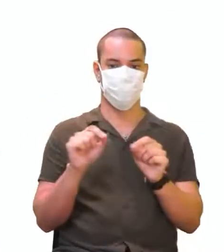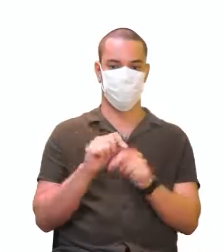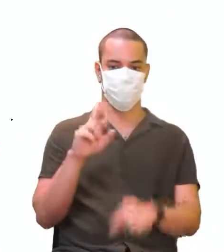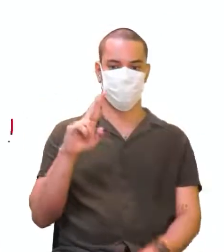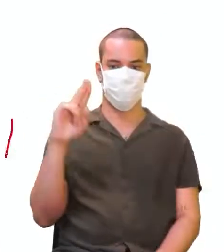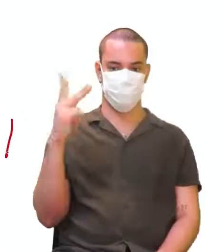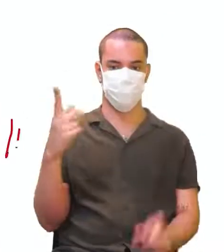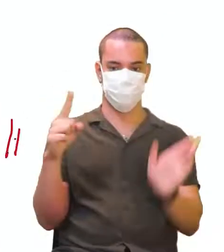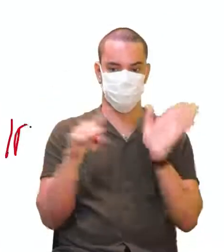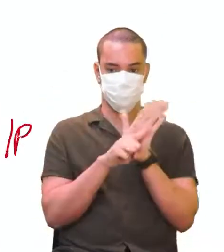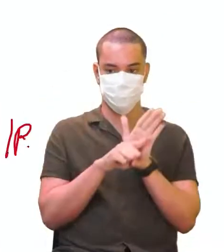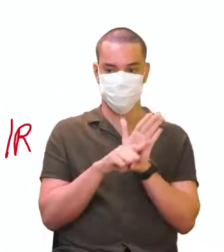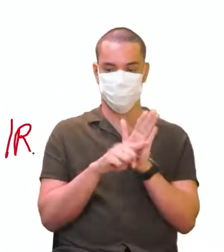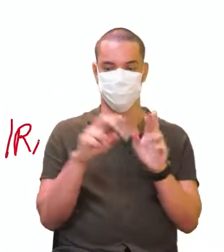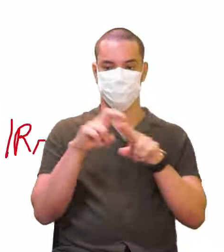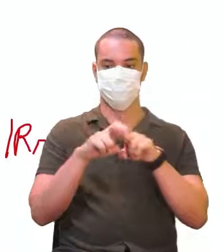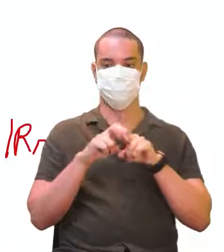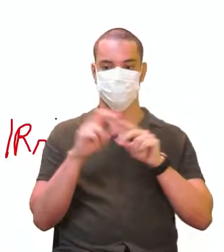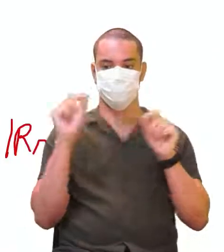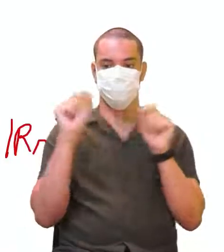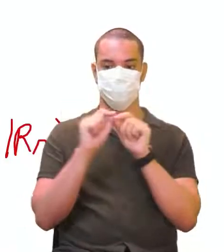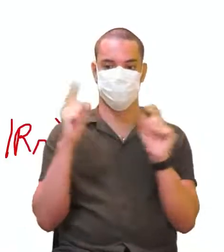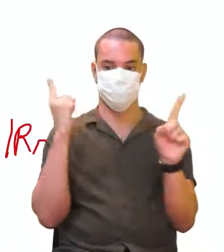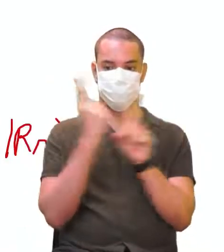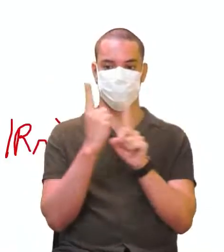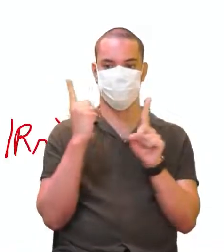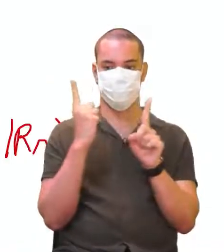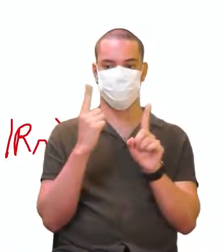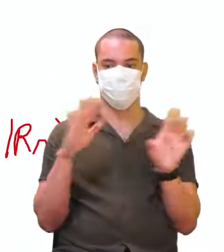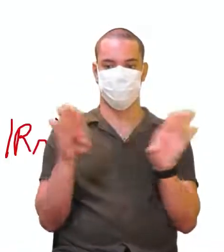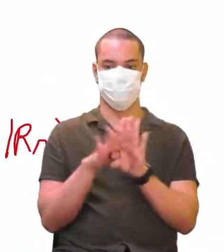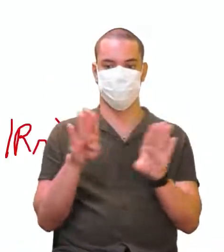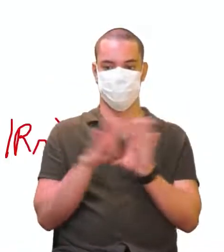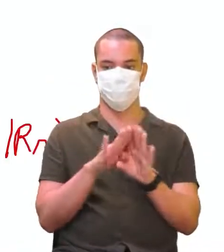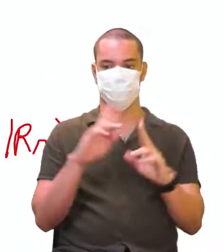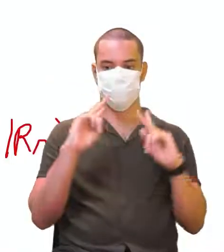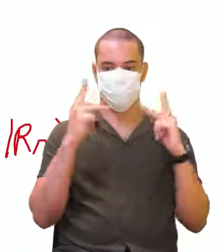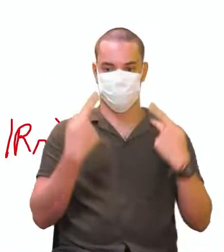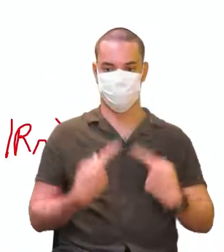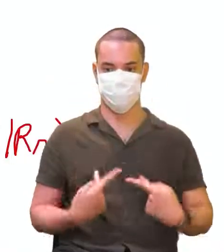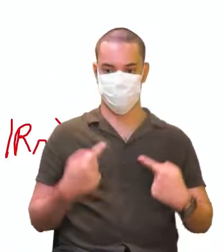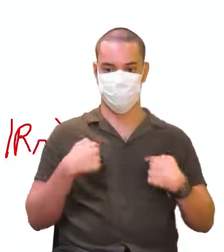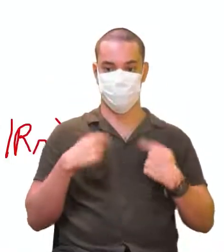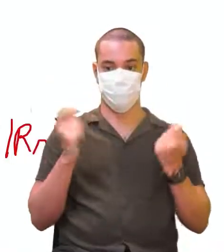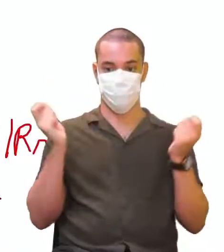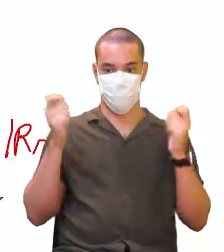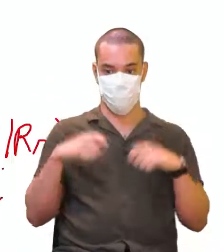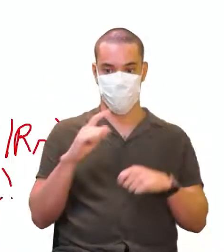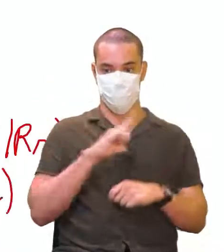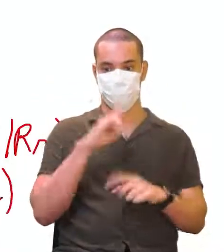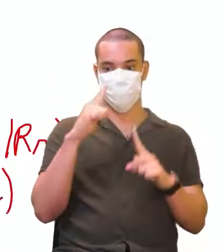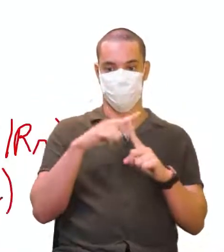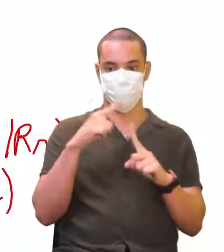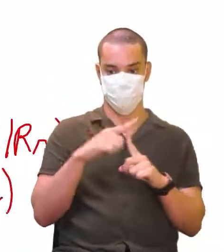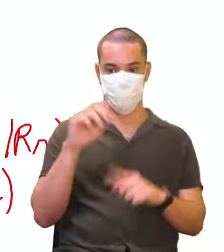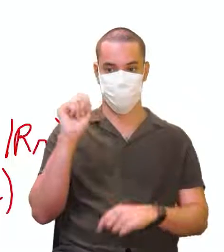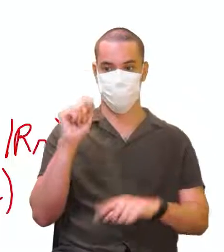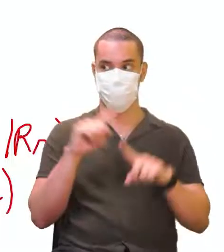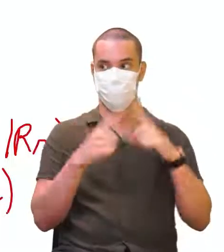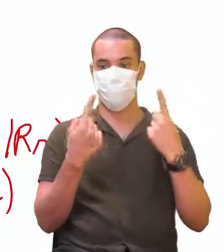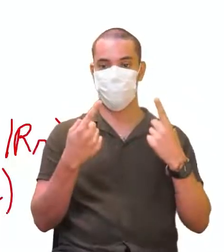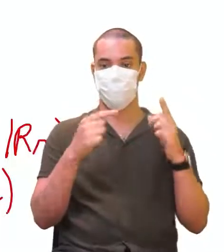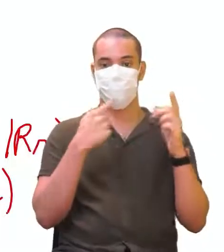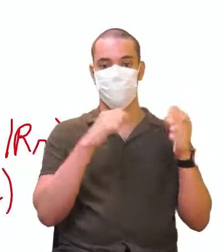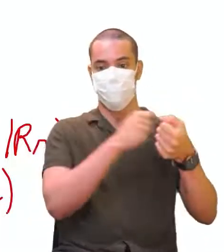essa situação foi achada, digamos assim, também nos seres humanos. Então, eu posso ter um sangue do tipo A, mas